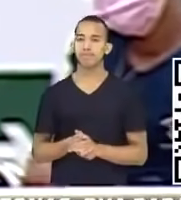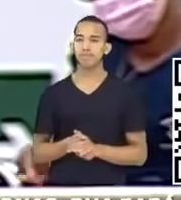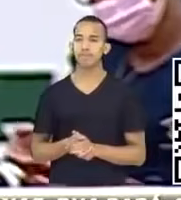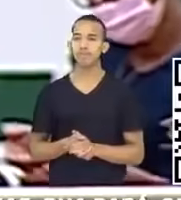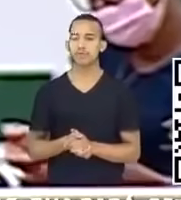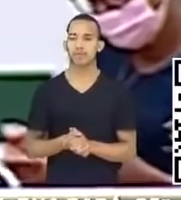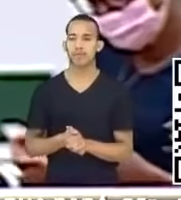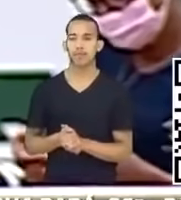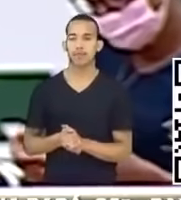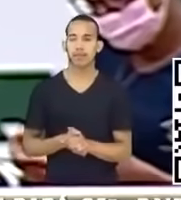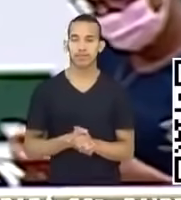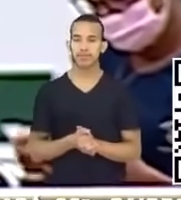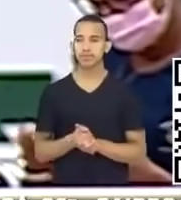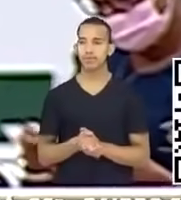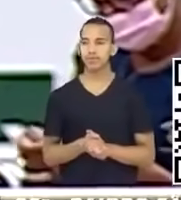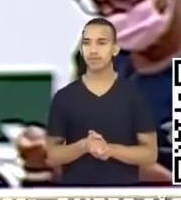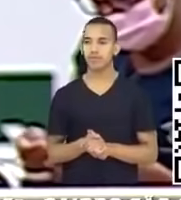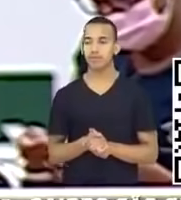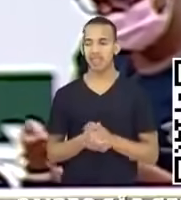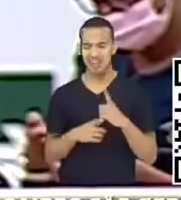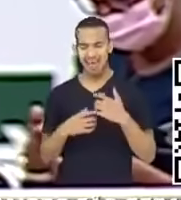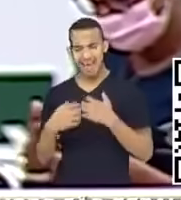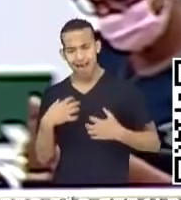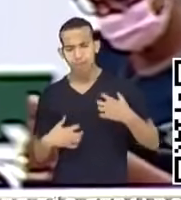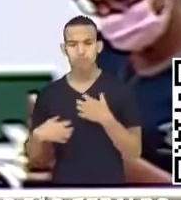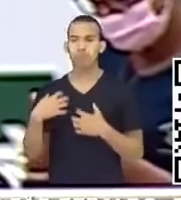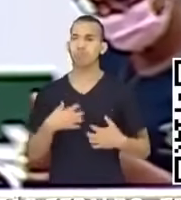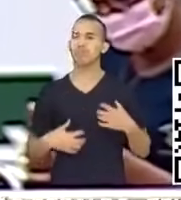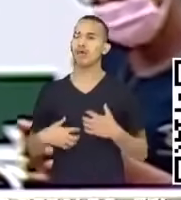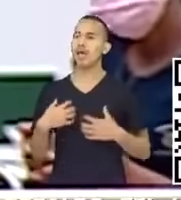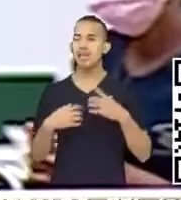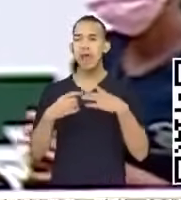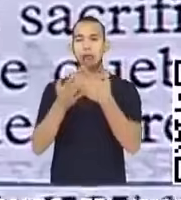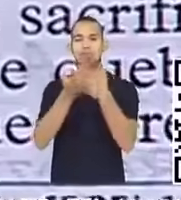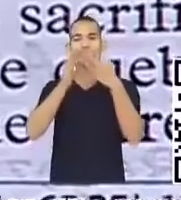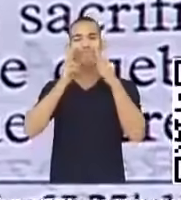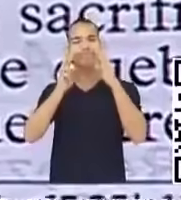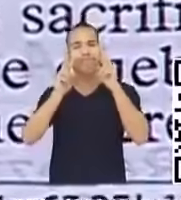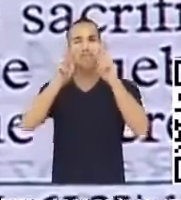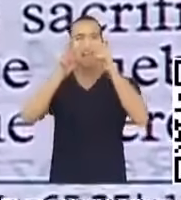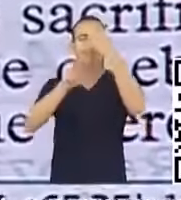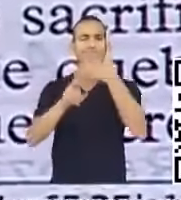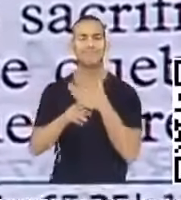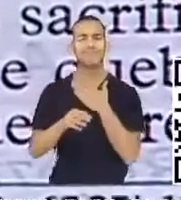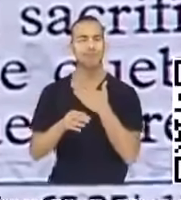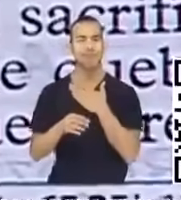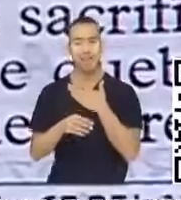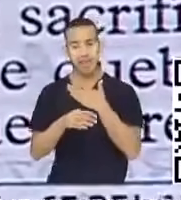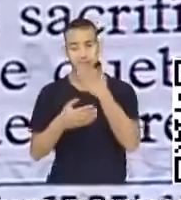e quando eu tô meu abatido angustiado fixa os olhos em mim